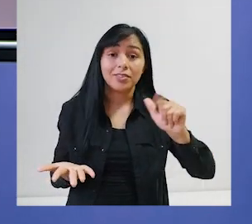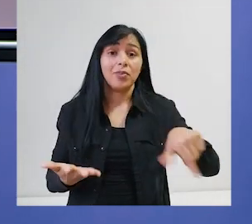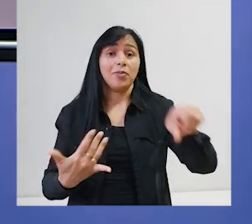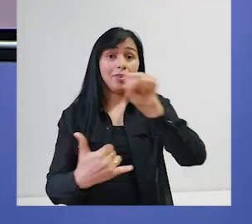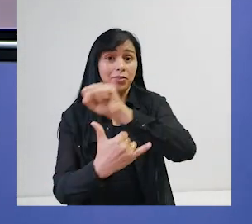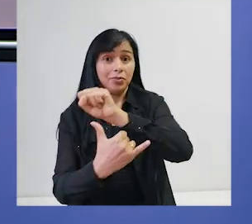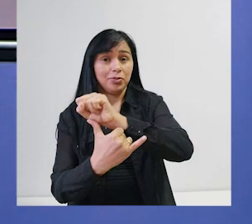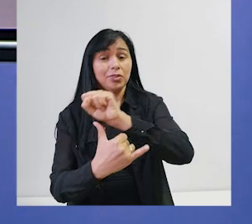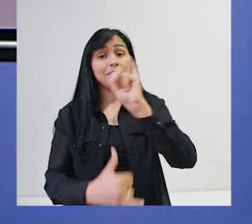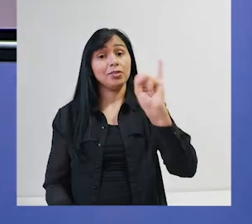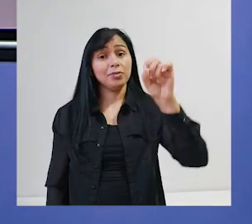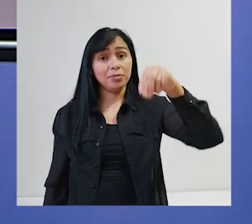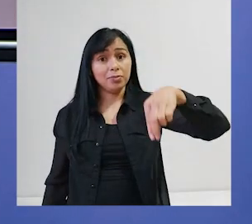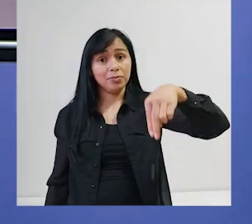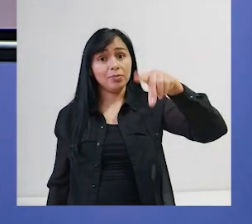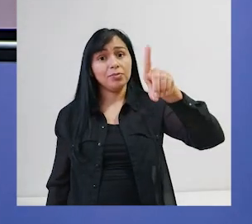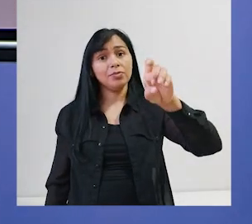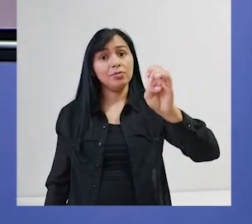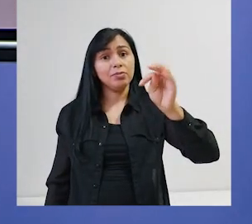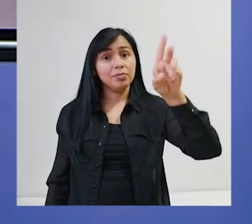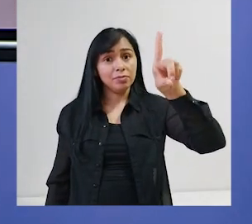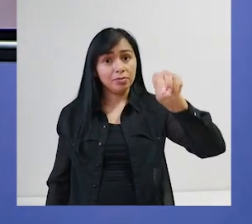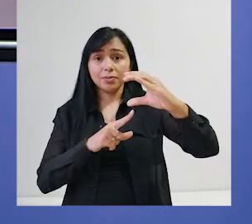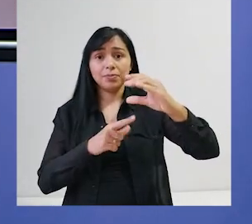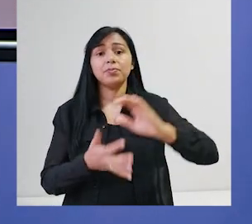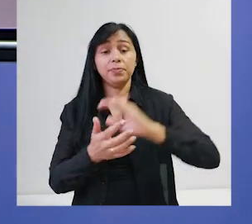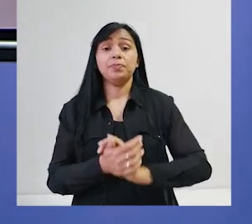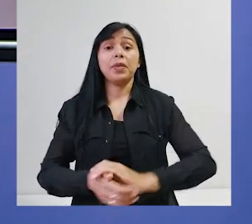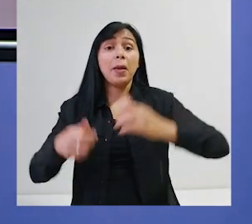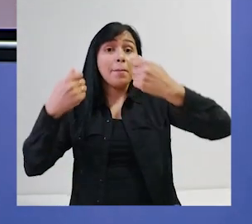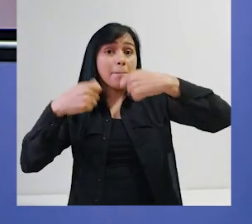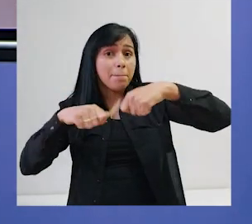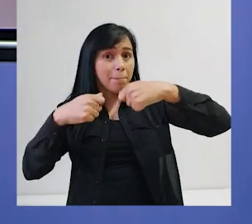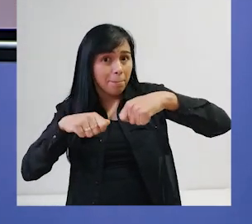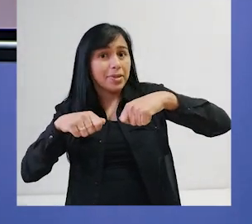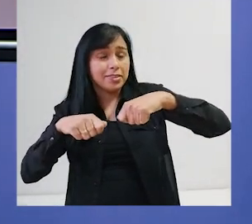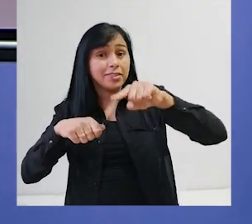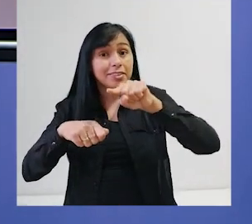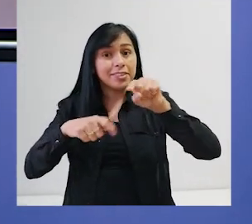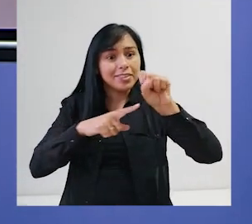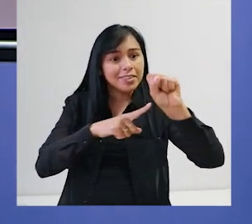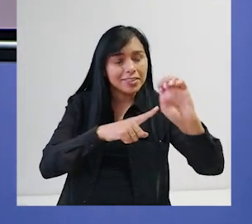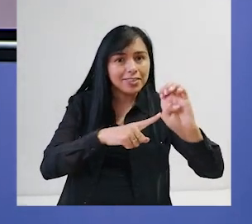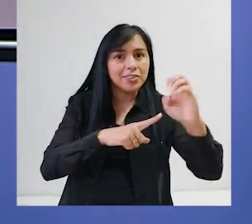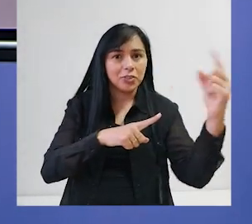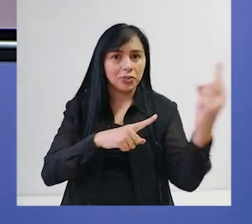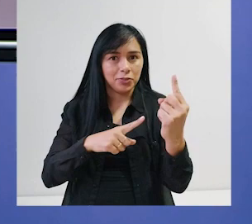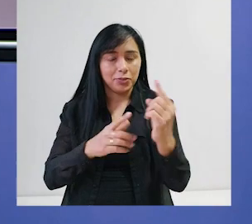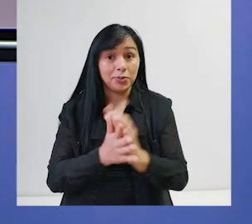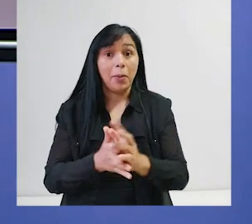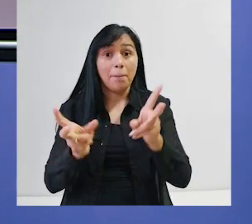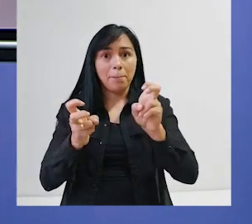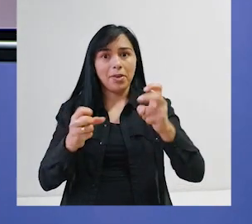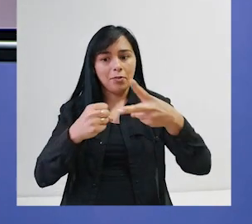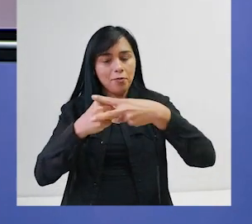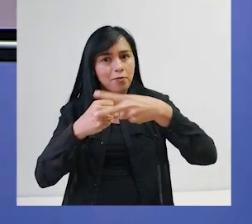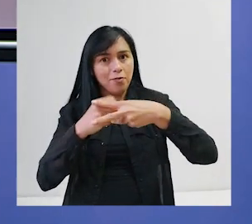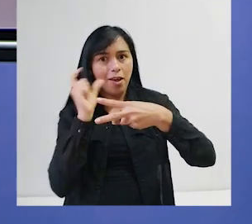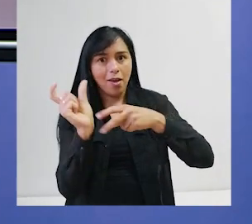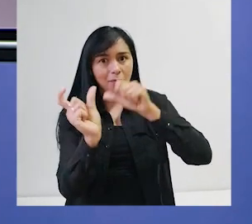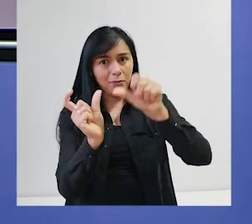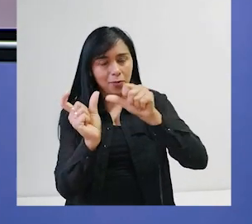indeterminado na letra C precisa-se de atendentes temos o verbo precisar